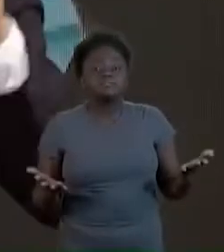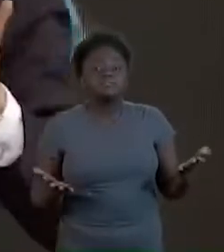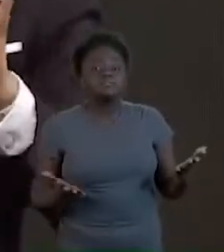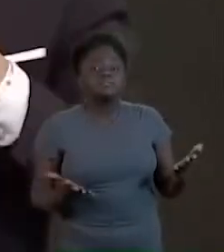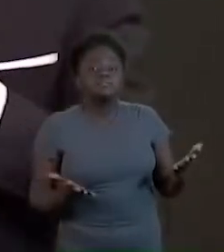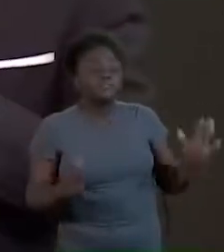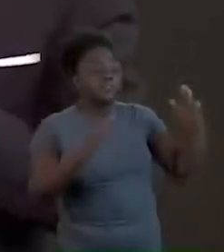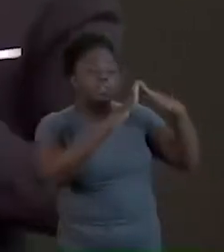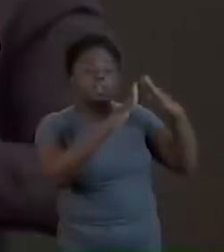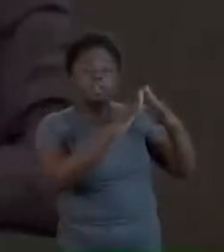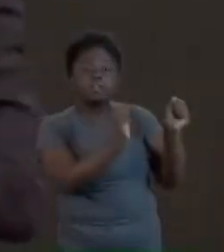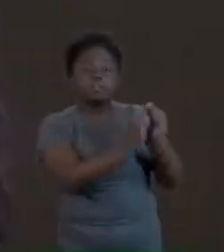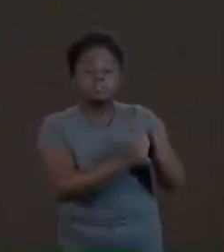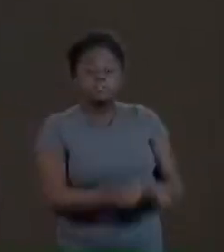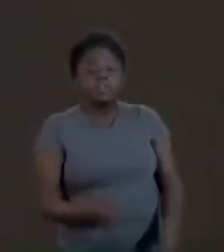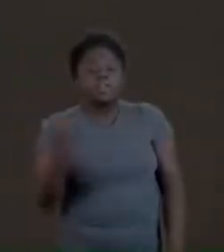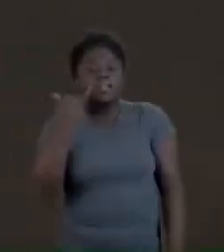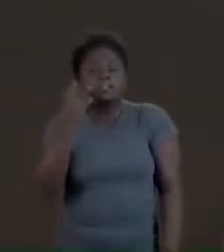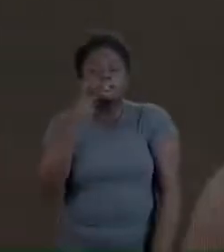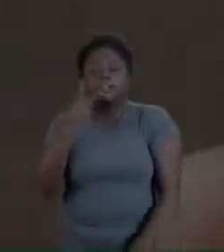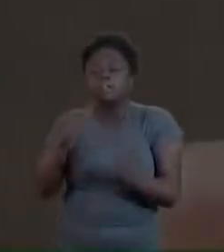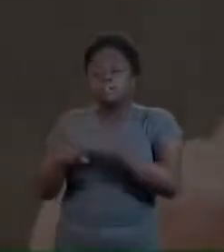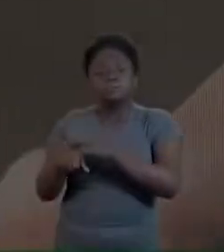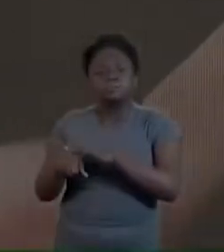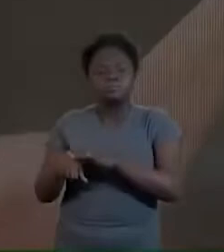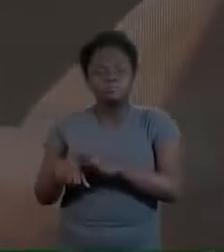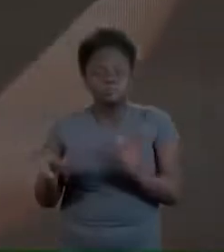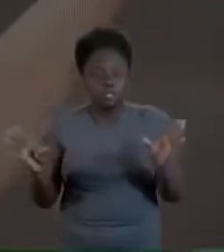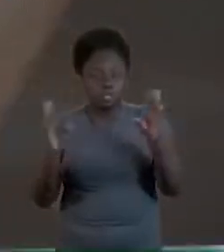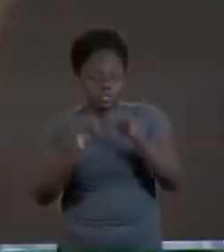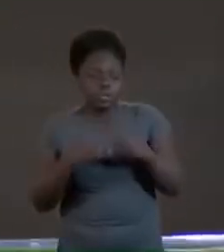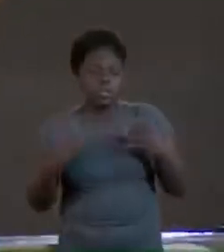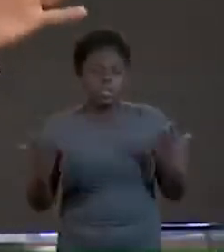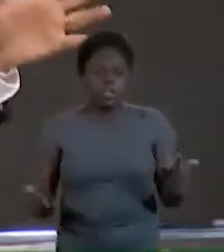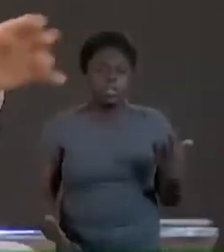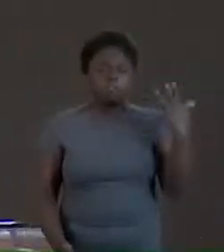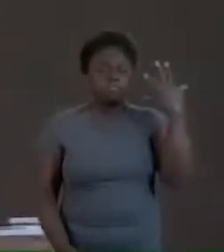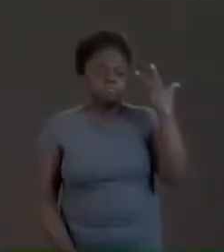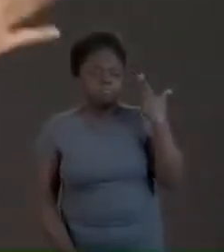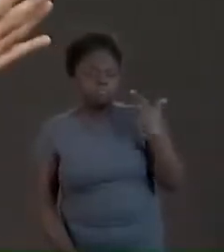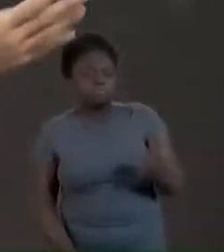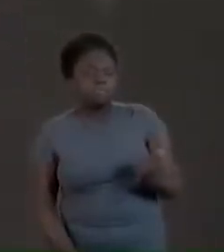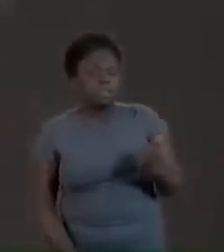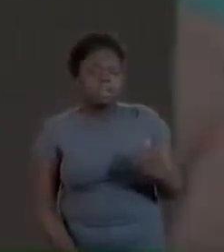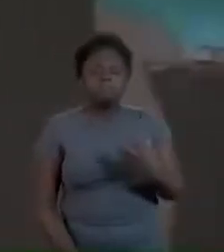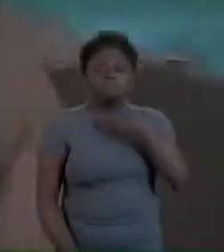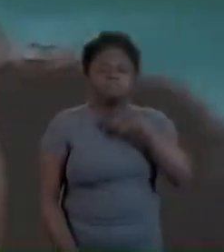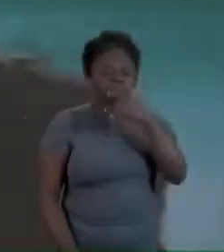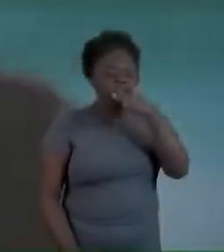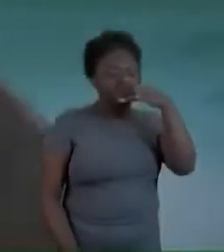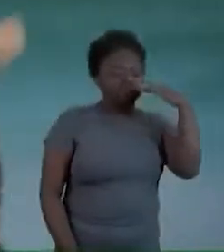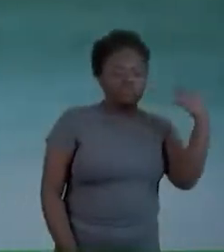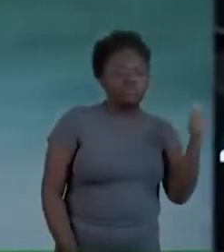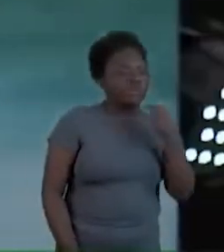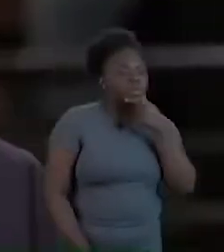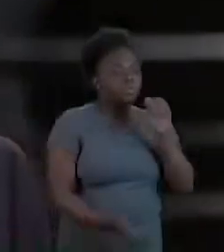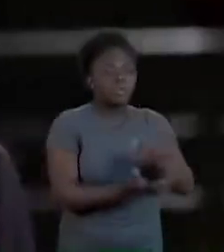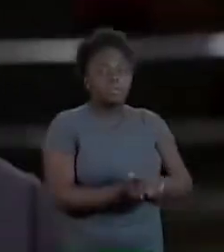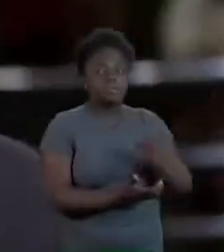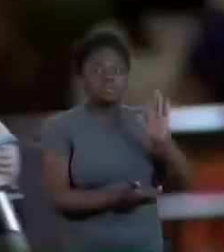lá na casa. E ligou falando que estava doente. Resumindo, foi se passando os dias, deu um cheiro, o pessoal bateu na porta, o marido estava lá